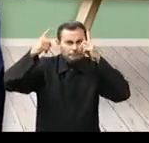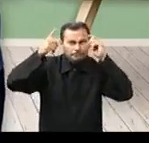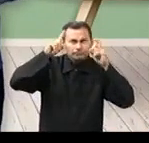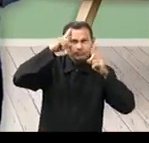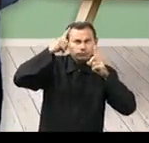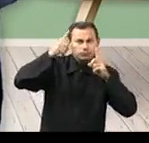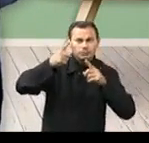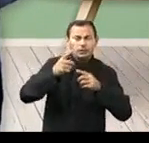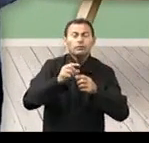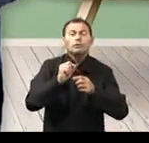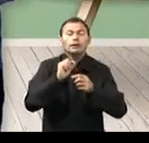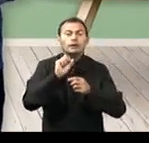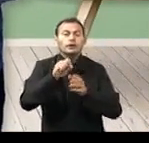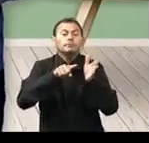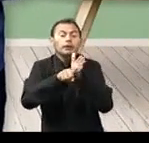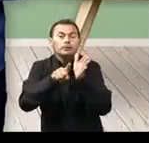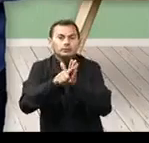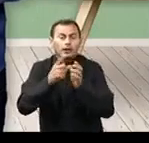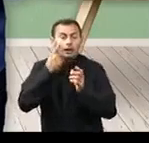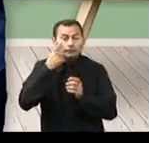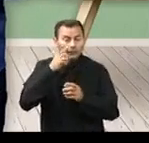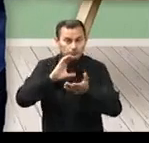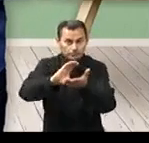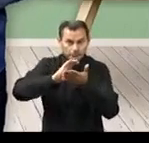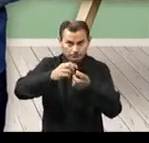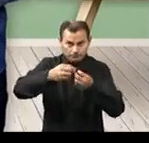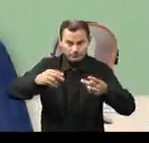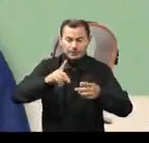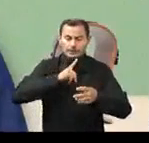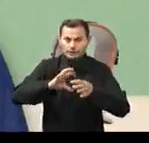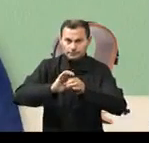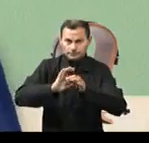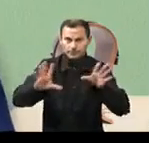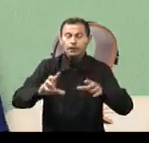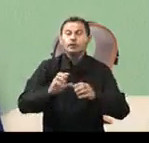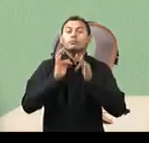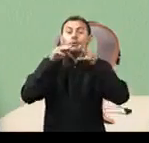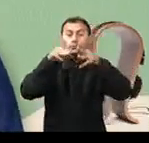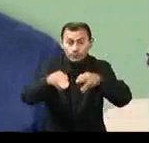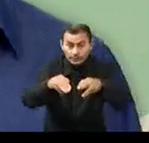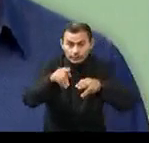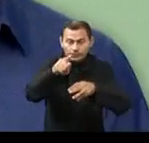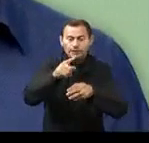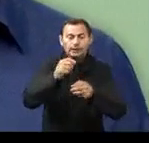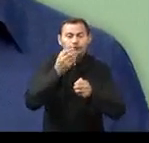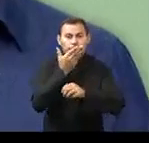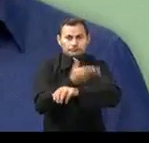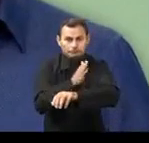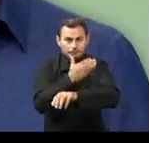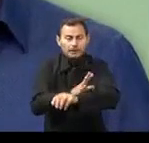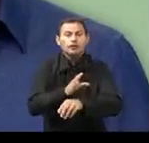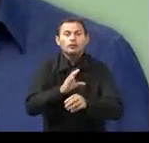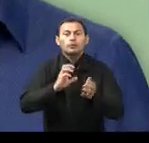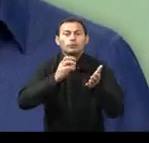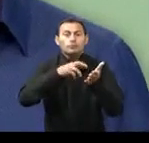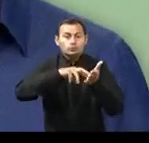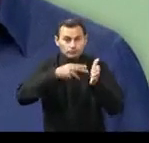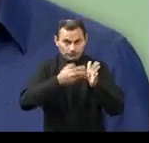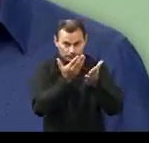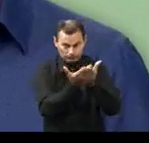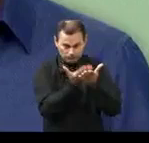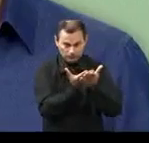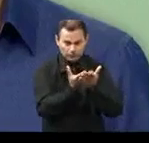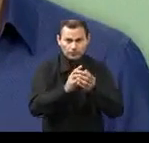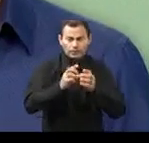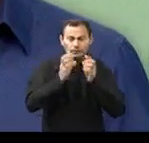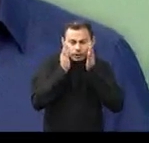a situação-problema, considerando os recursos disponíveis. E, por fim, você deve aplicar os conceitos estudados com foco